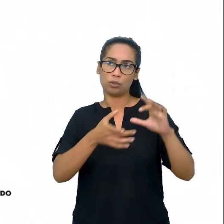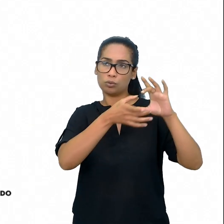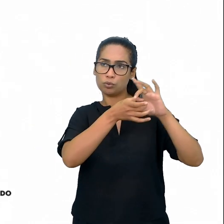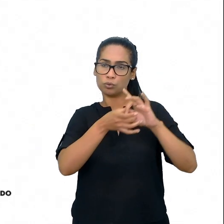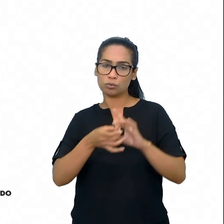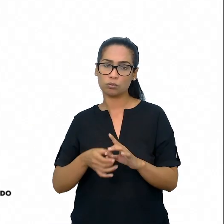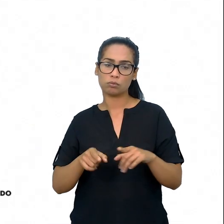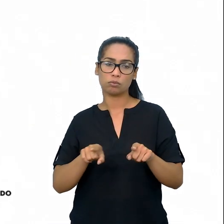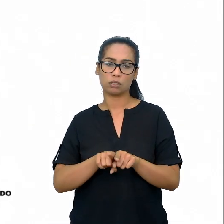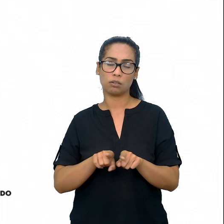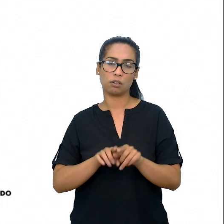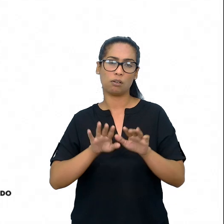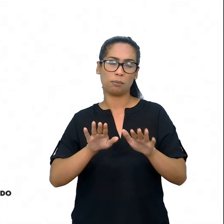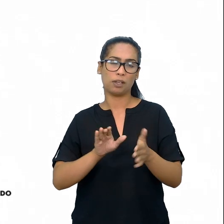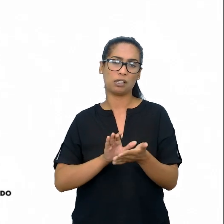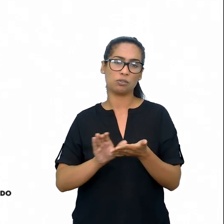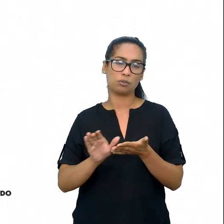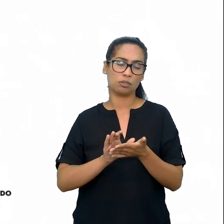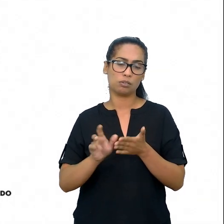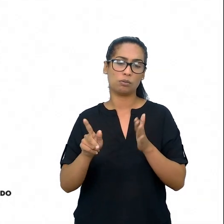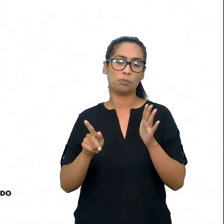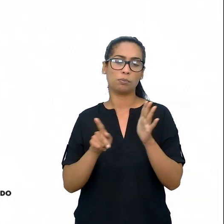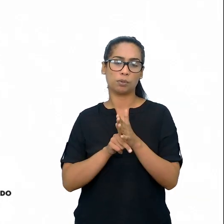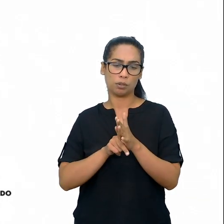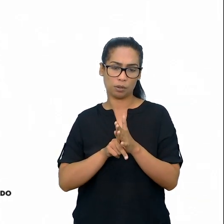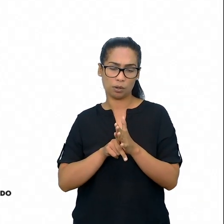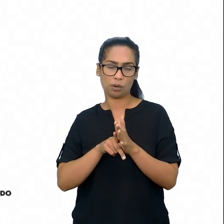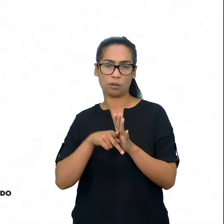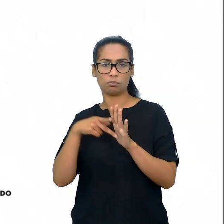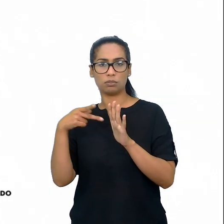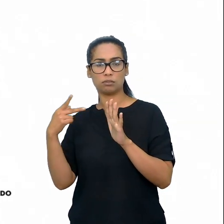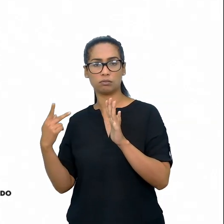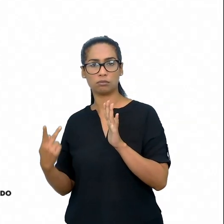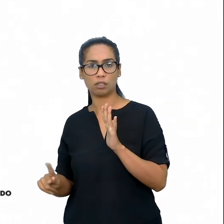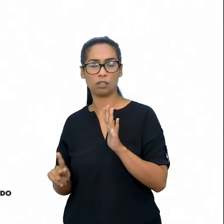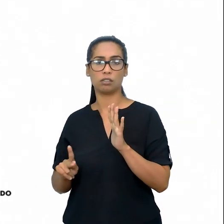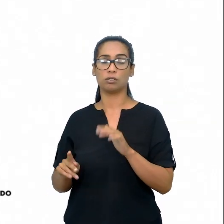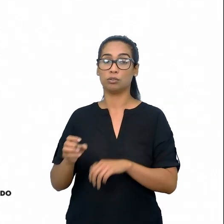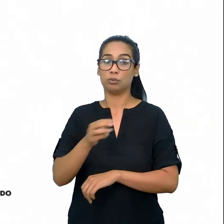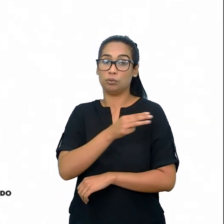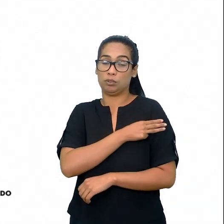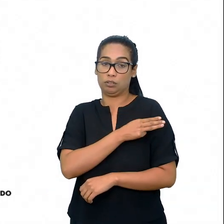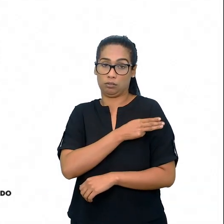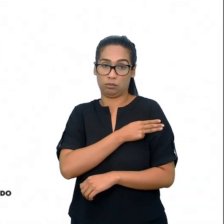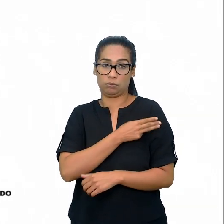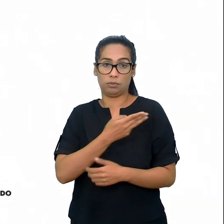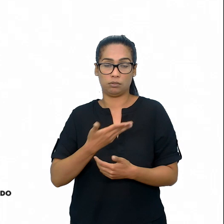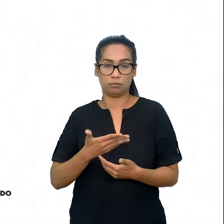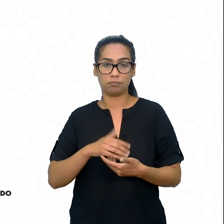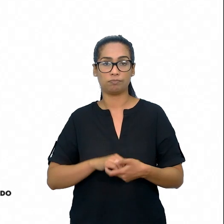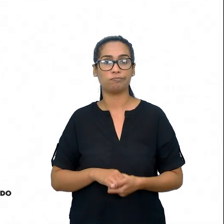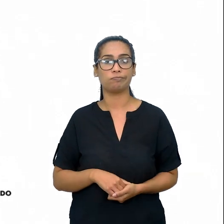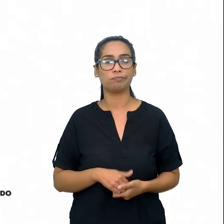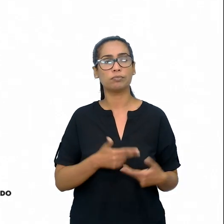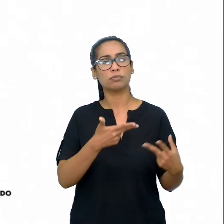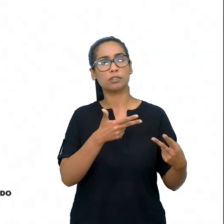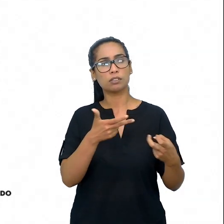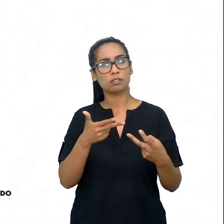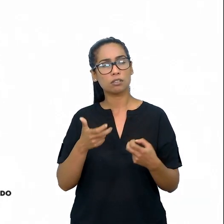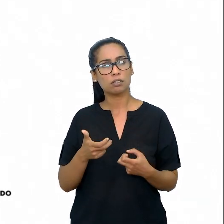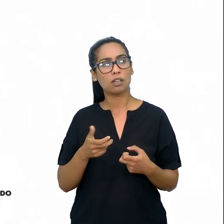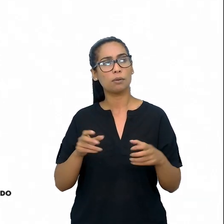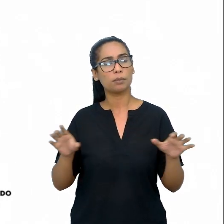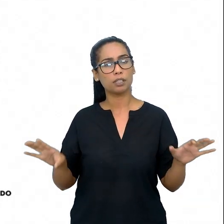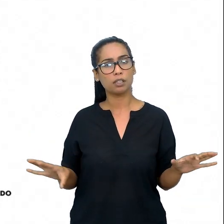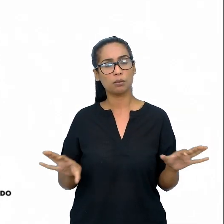já fala do currículo, do documento curricular, do ensino médio, vocês vão perceber que essa conexão é